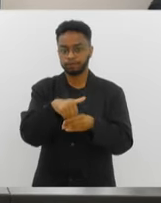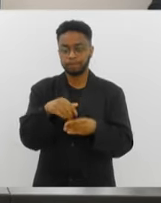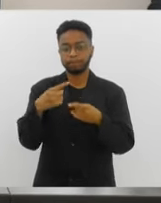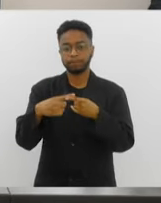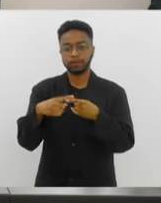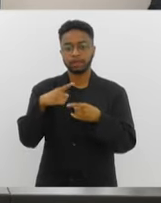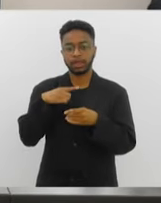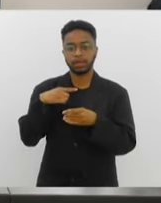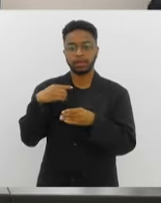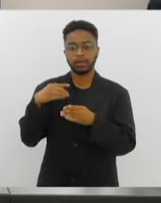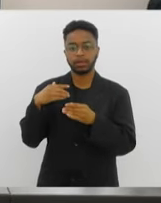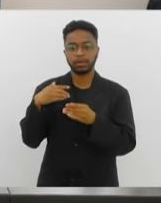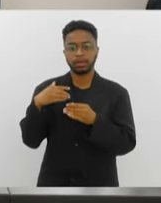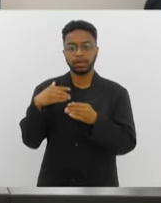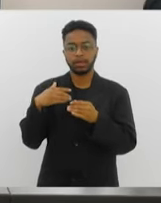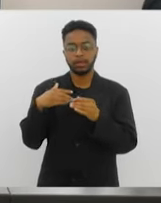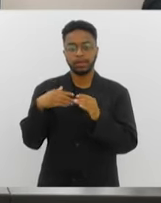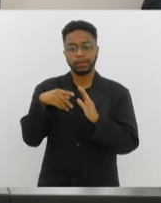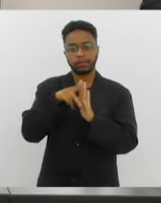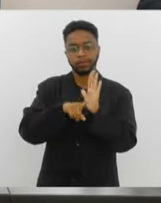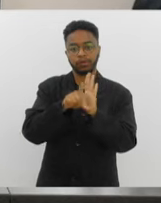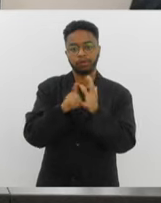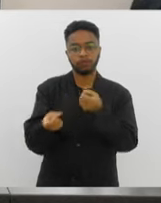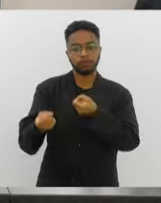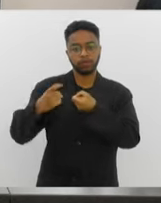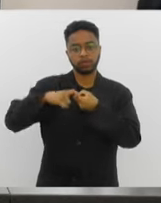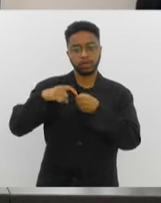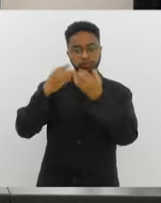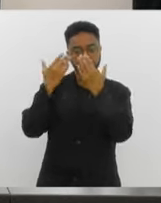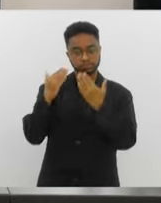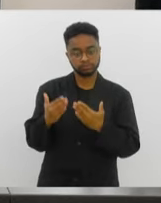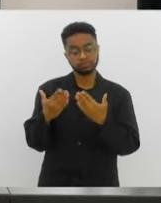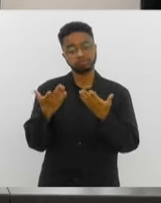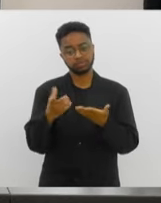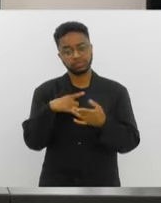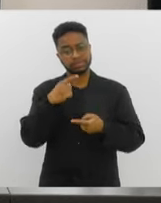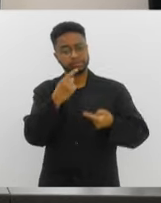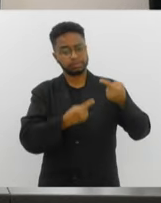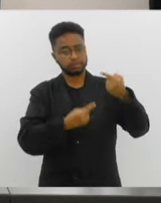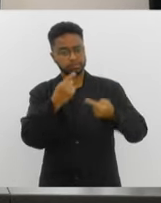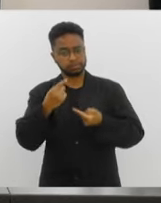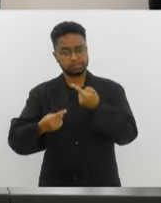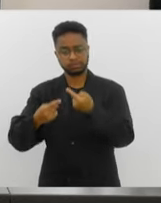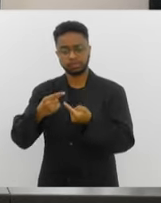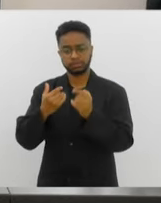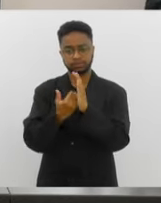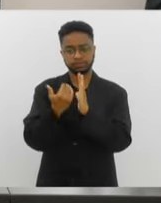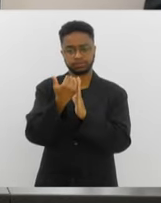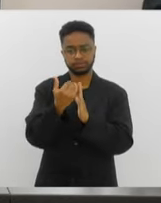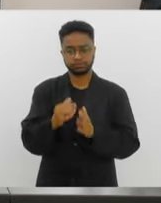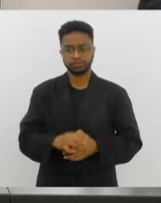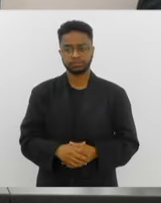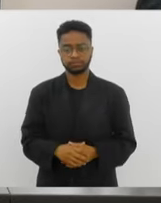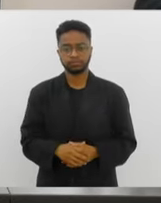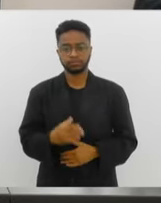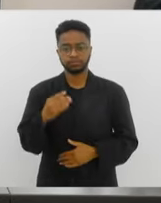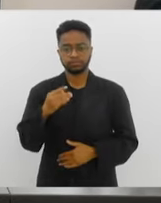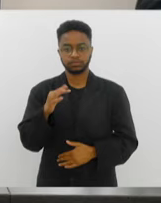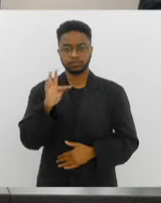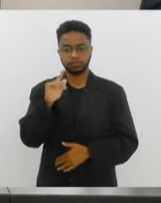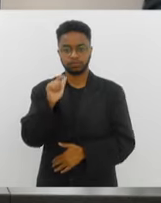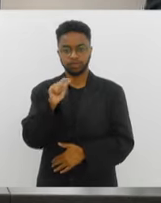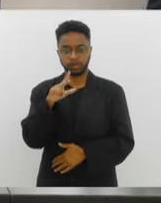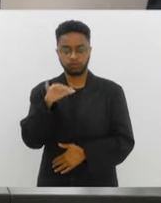estão retornando de vista, então, consequentemente, são os projetos mais polêmicos, mais de maior discussão. Presidente Serafini. Comungando